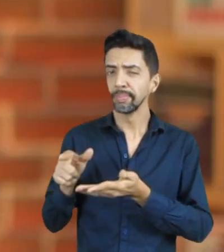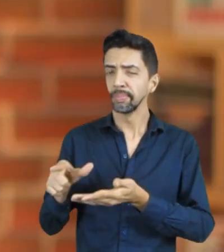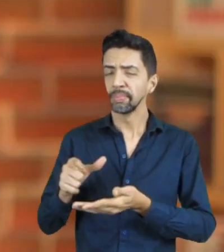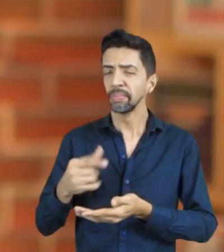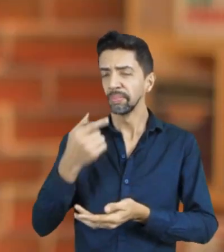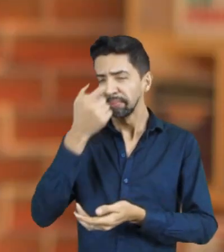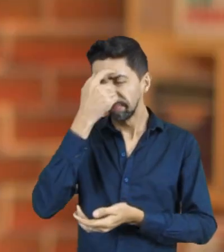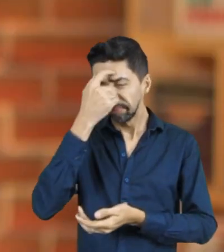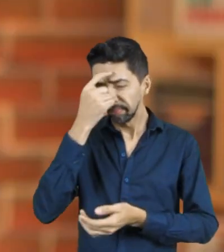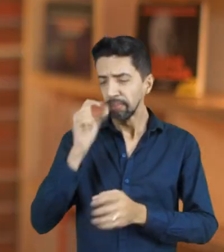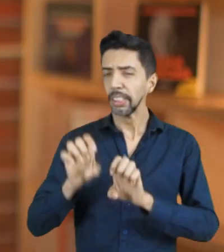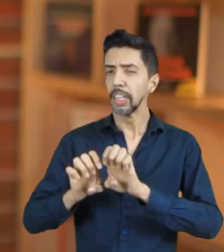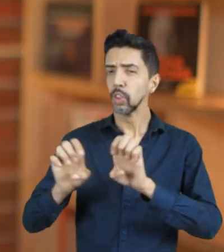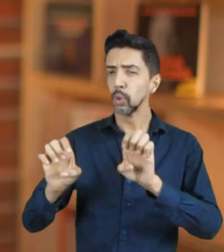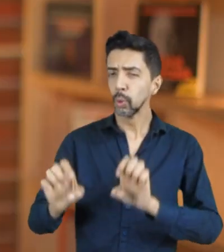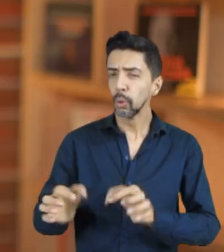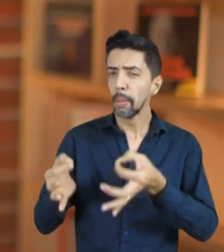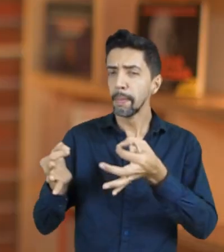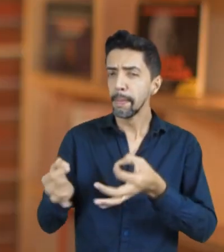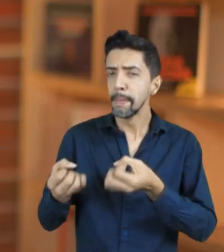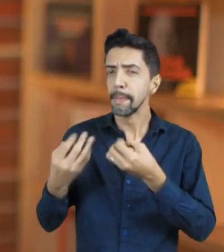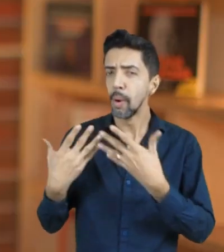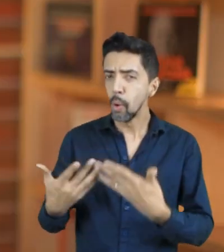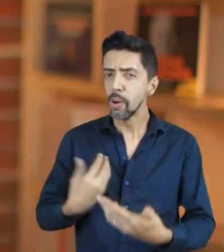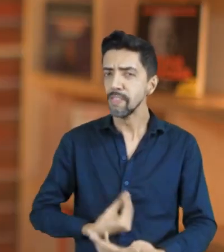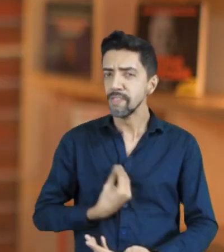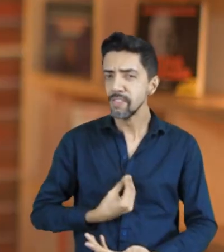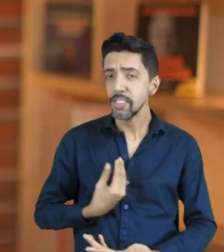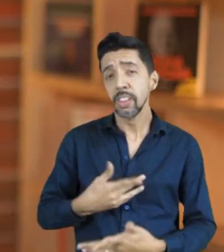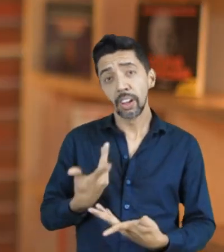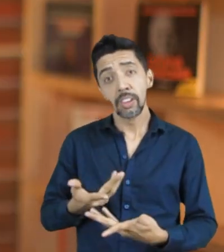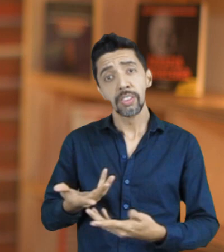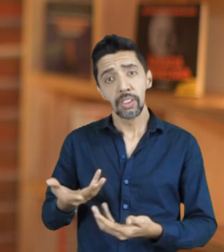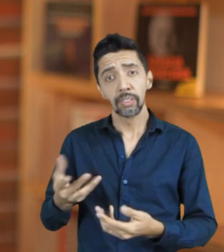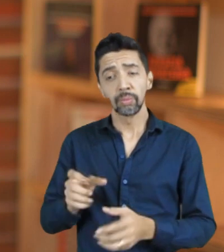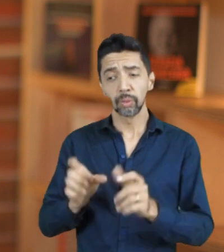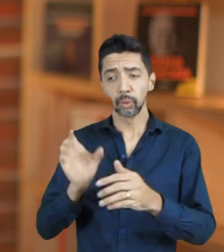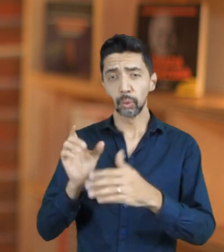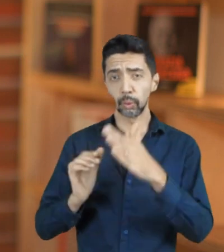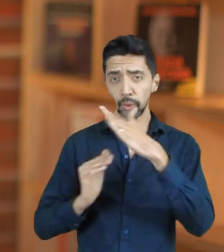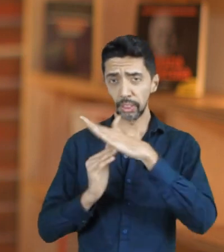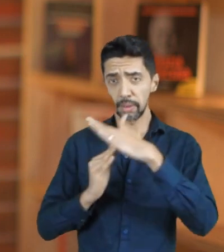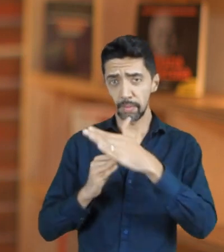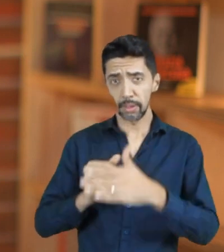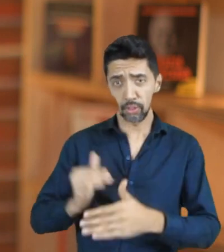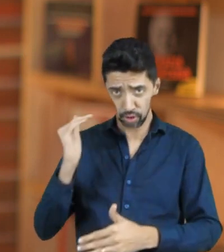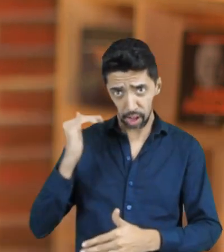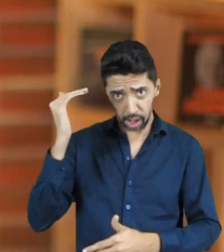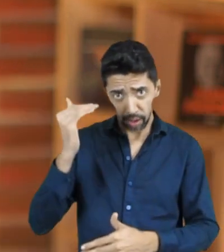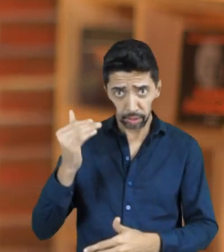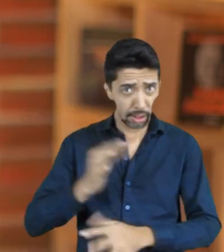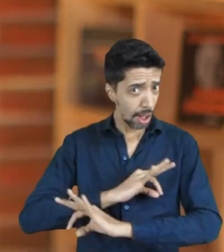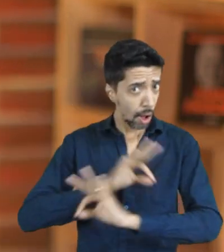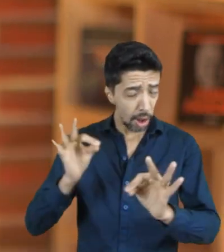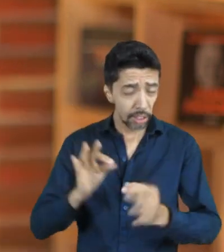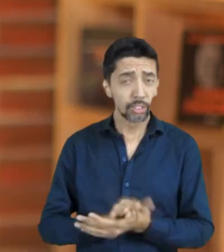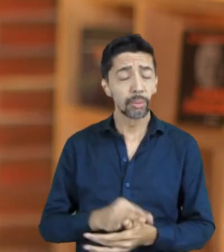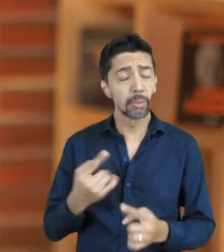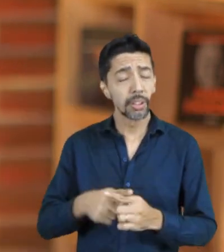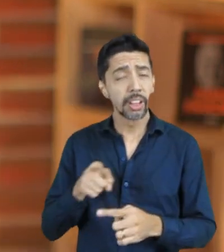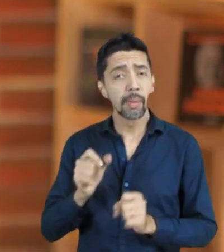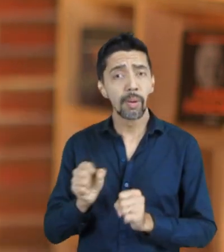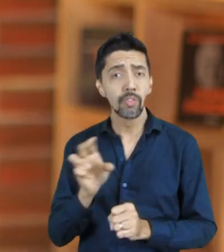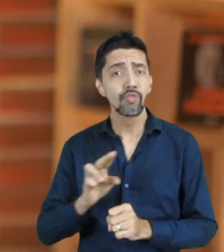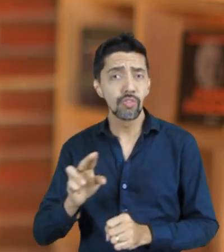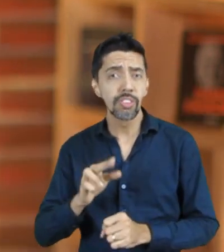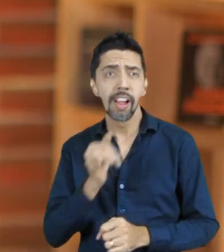limite alto é maravilhoso porque porque ela pode utilizar-se da ferramenta importante que é o cartão de crédito ela pode se beneficiar